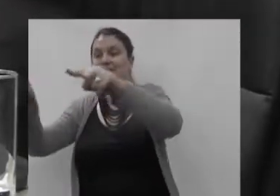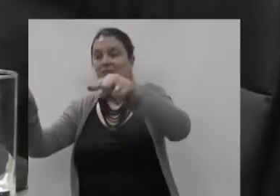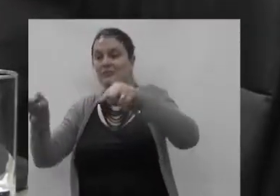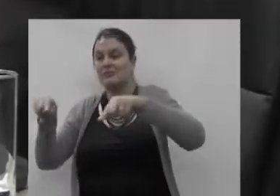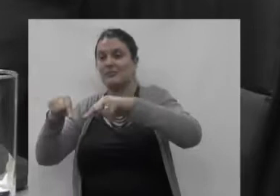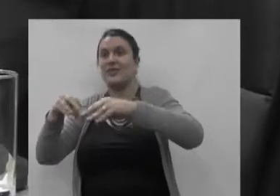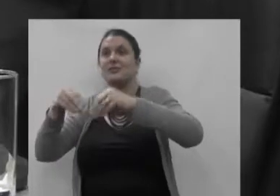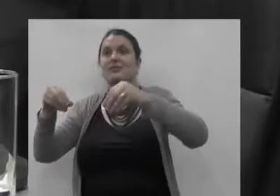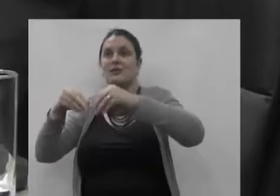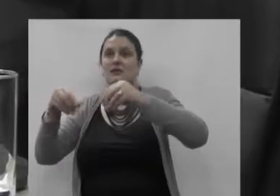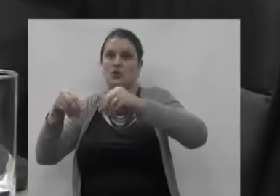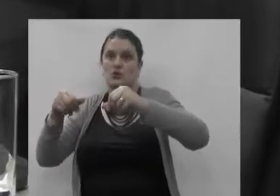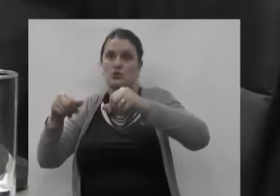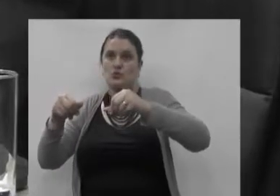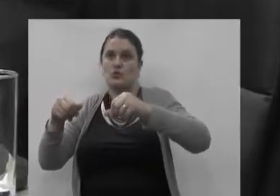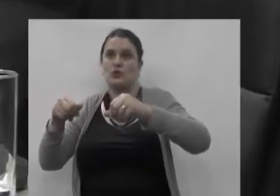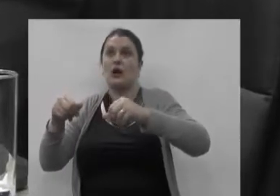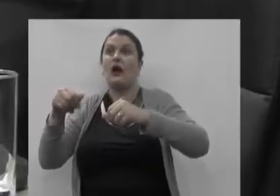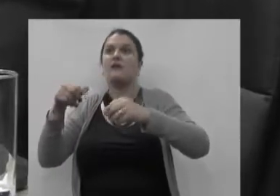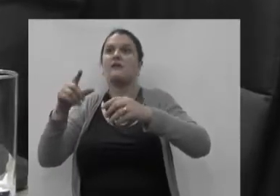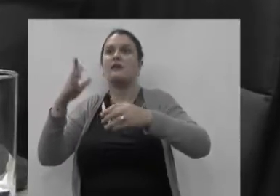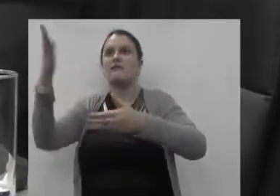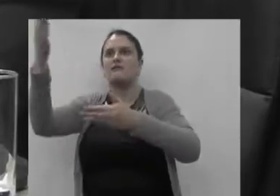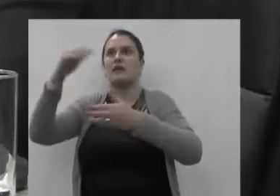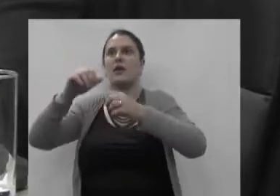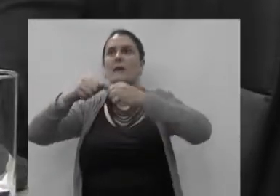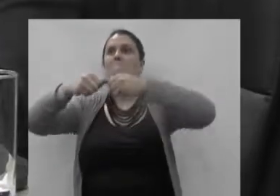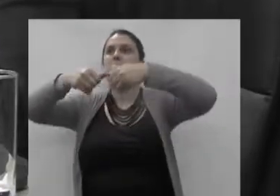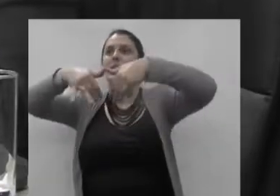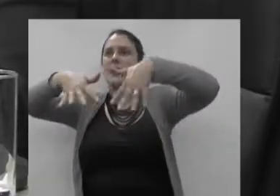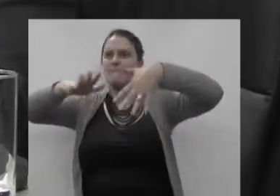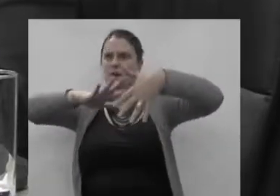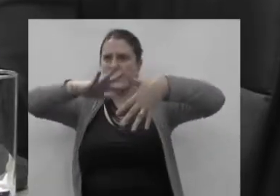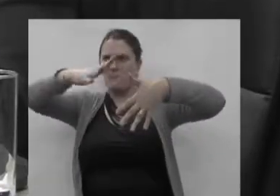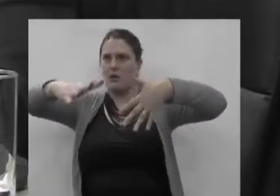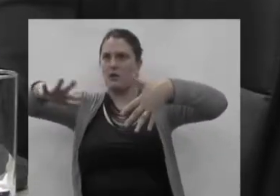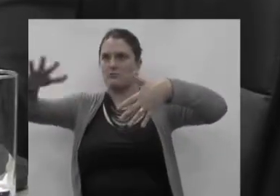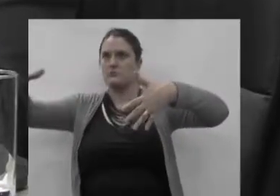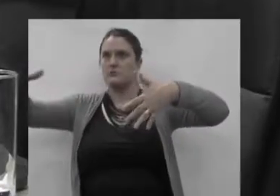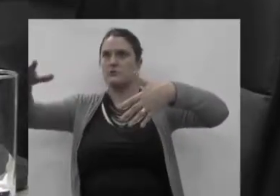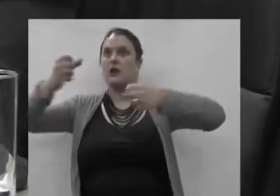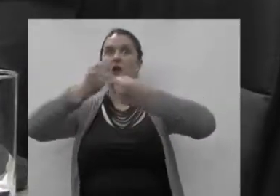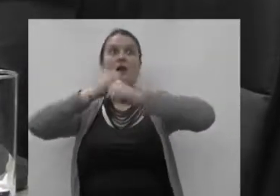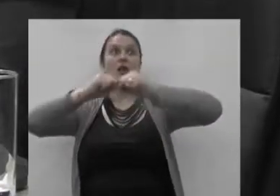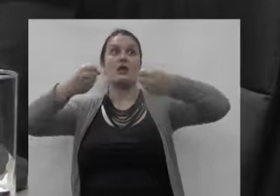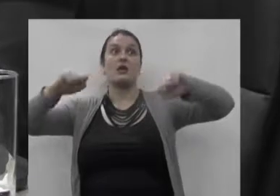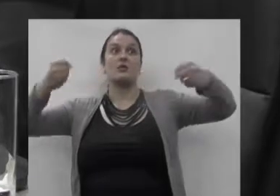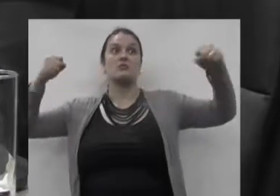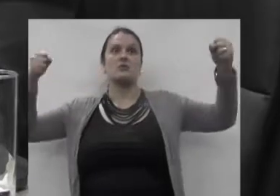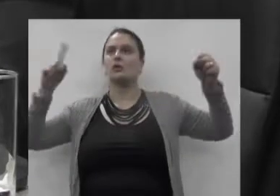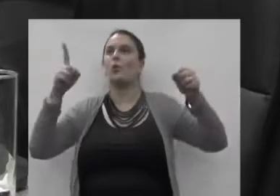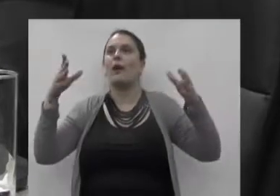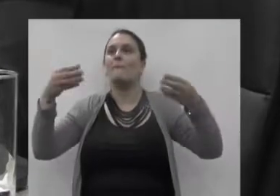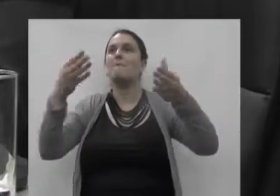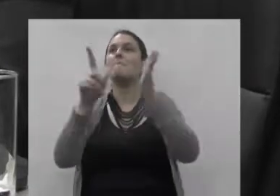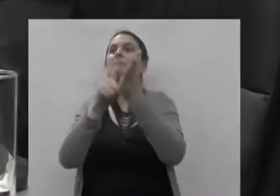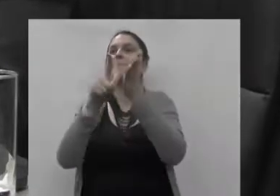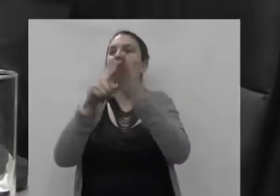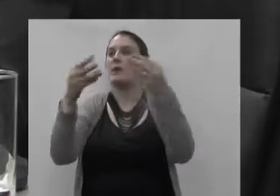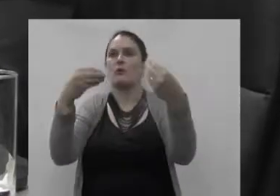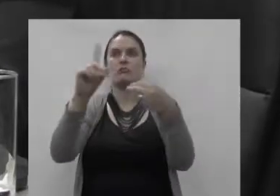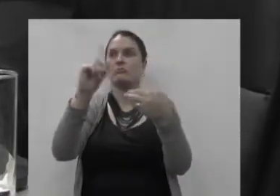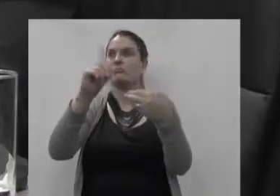última vinda dele, na semana passada, aqui em União da Vitória, disponibilizando, inclusive, dizendo que existe em torno de